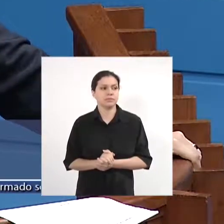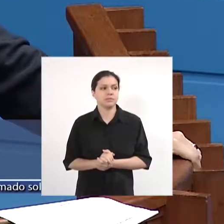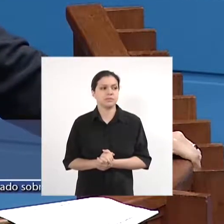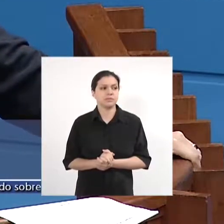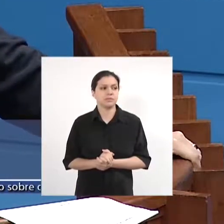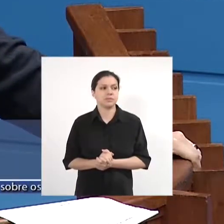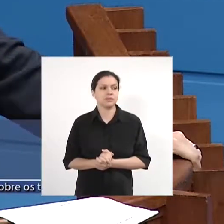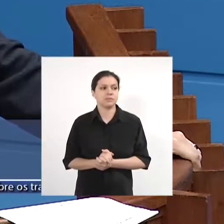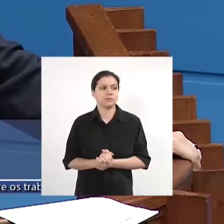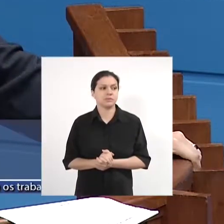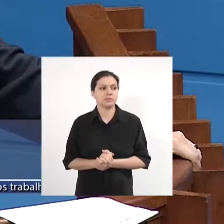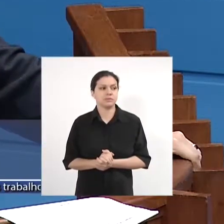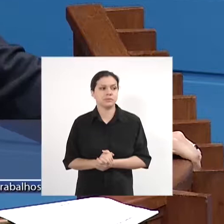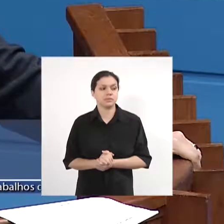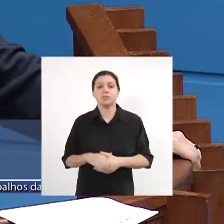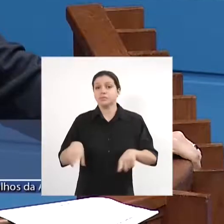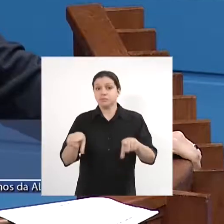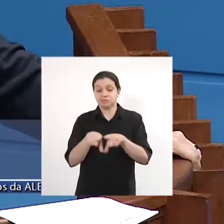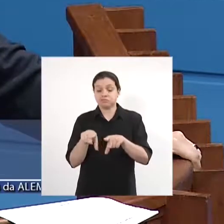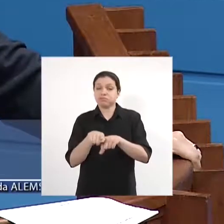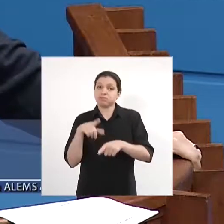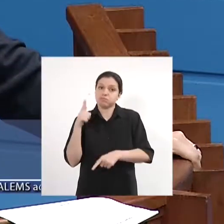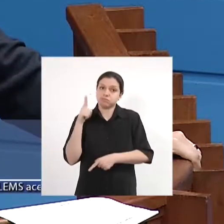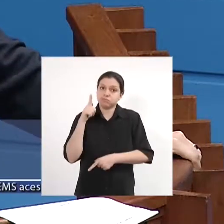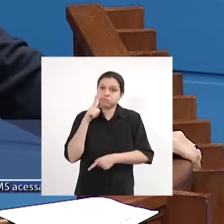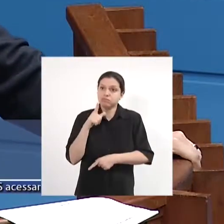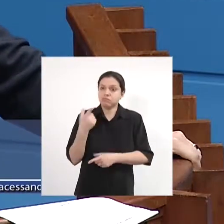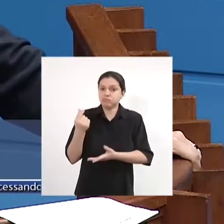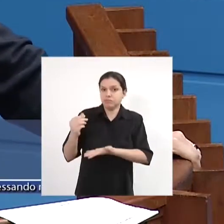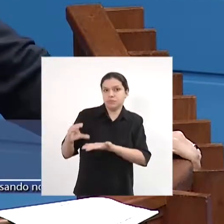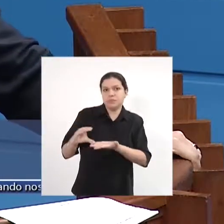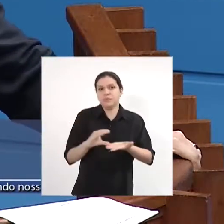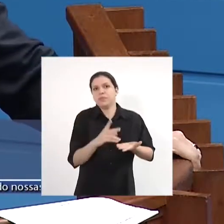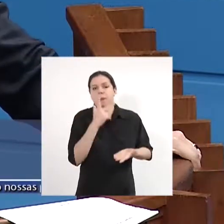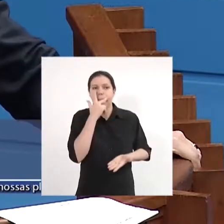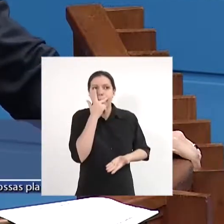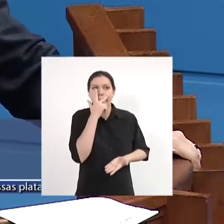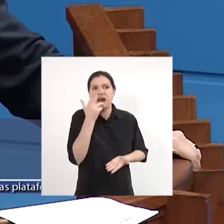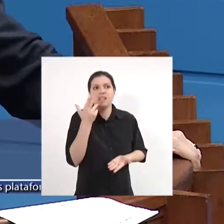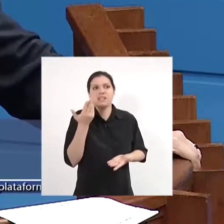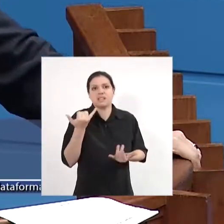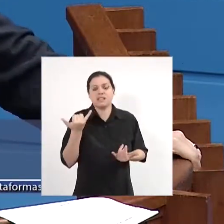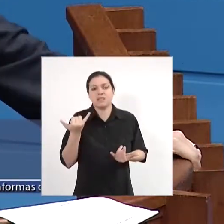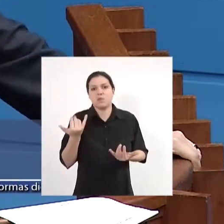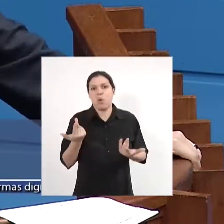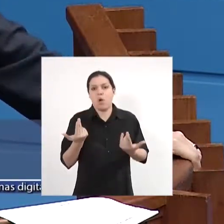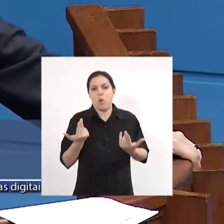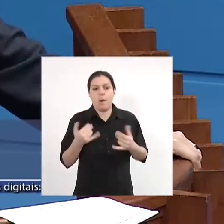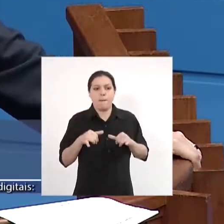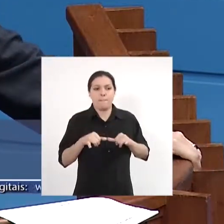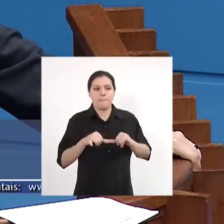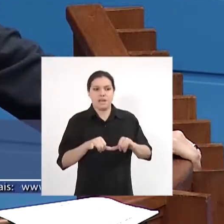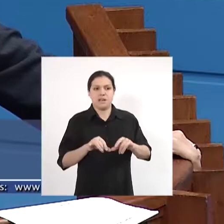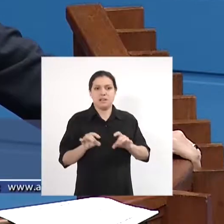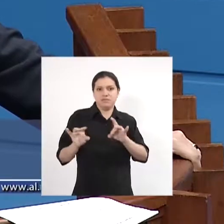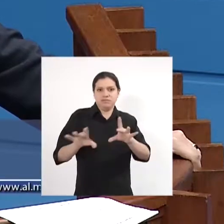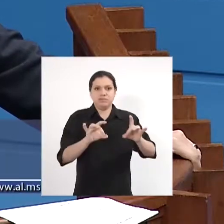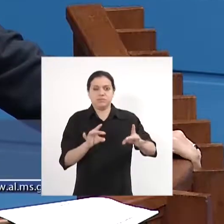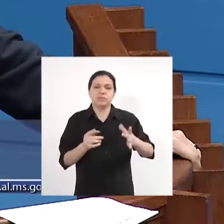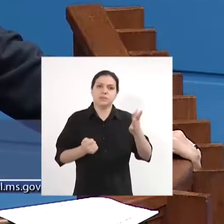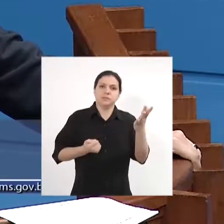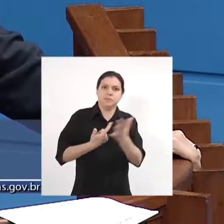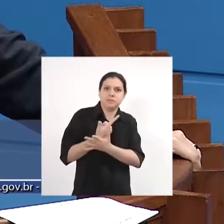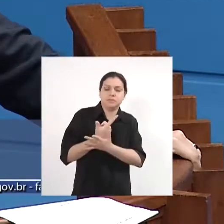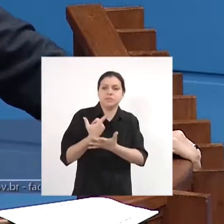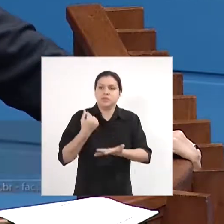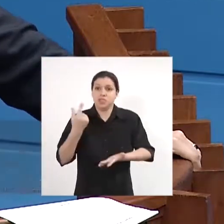lógica, inclusive, para captar recursos, a lógica do mercado, ou seja, o ensino, a